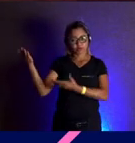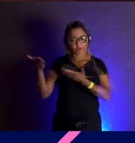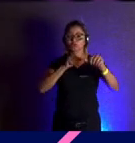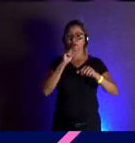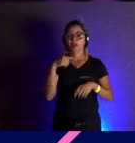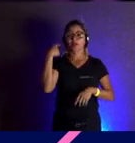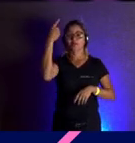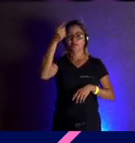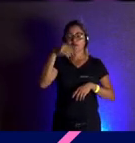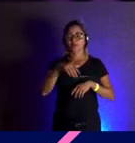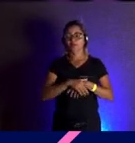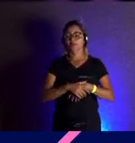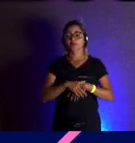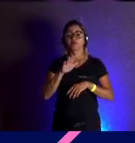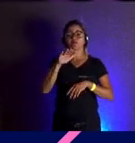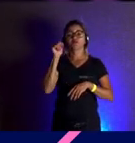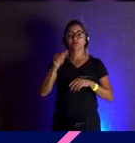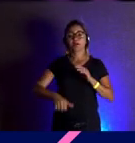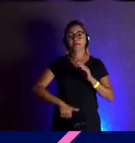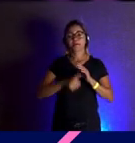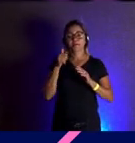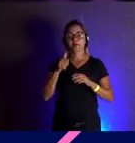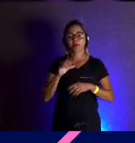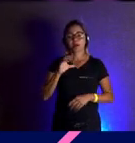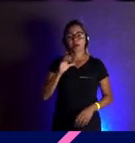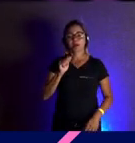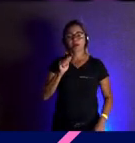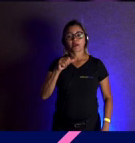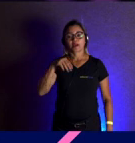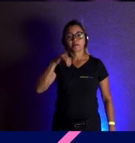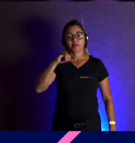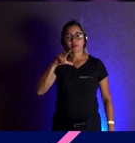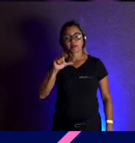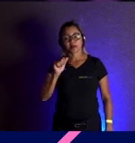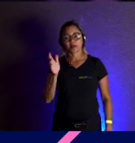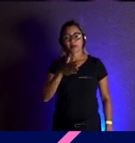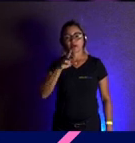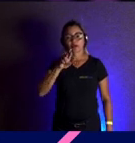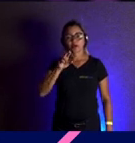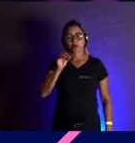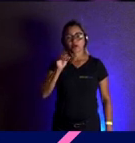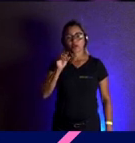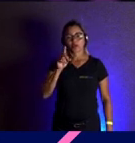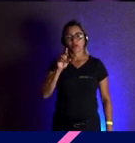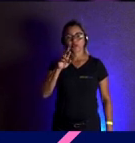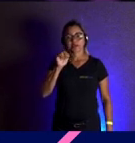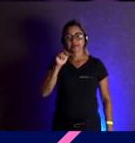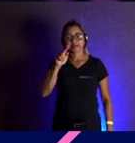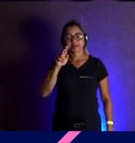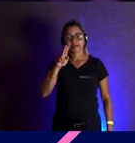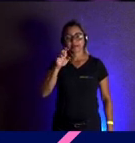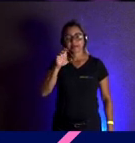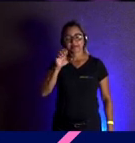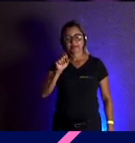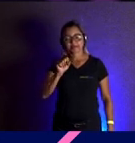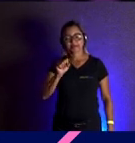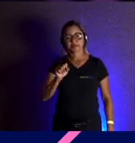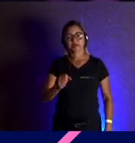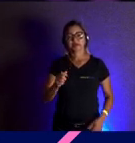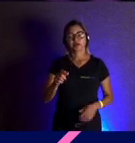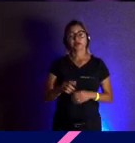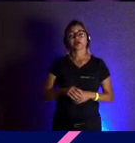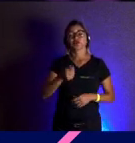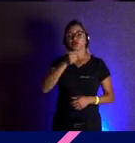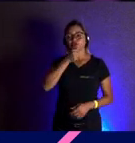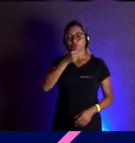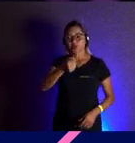palco. Eu vou chamar primeiramente a Camila Rodrigues, que é uma jornalista e que está fazendo